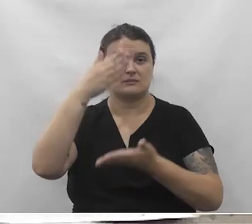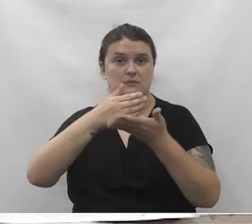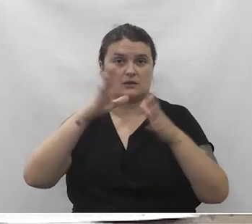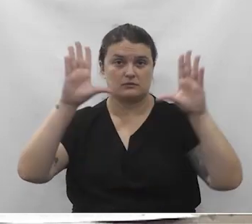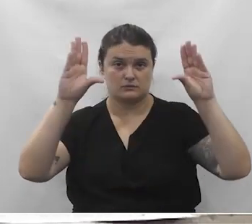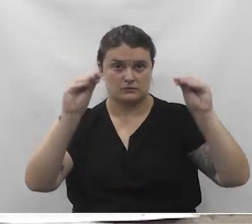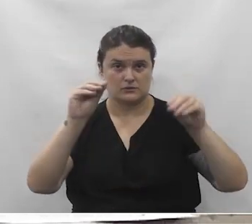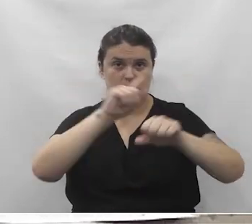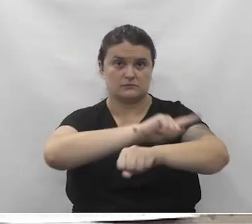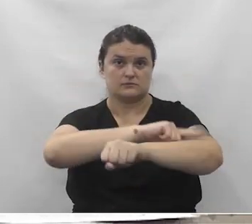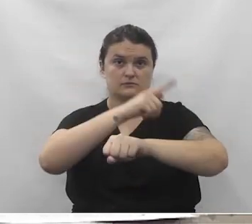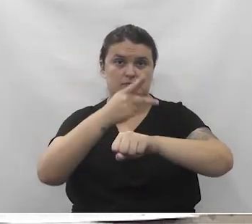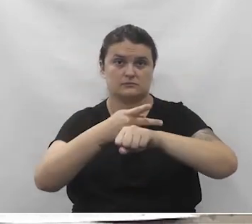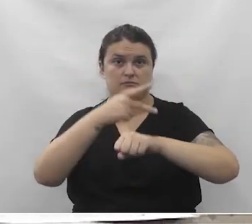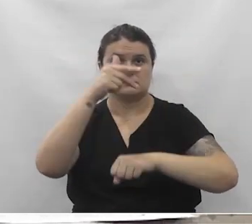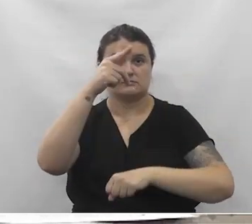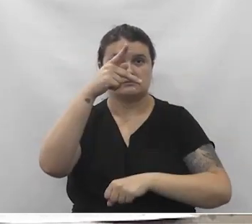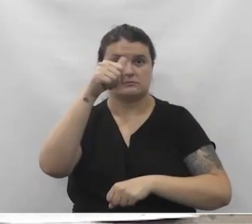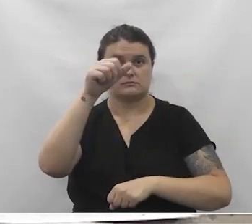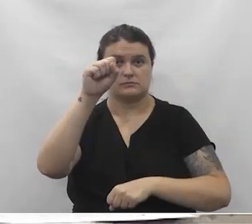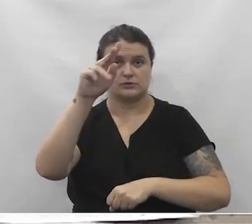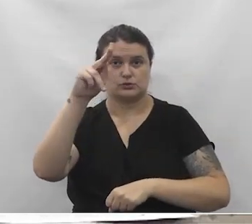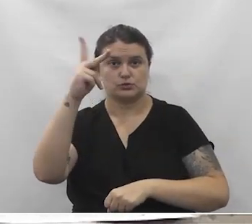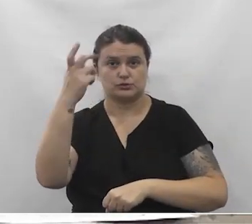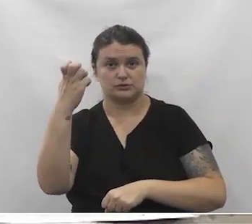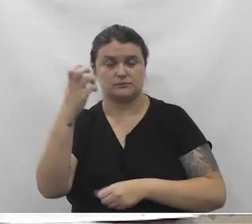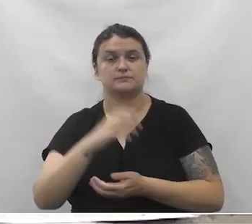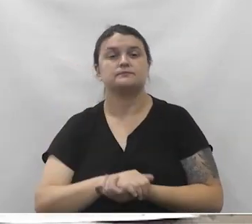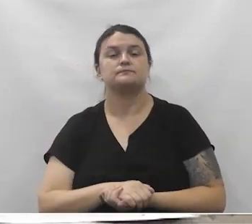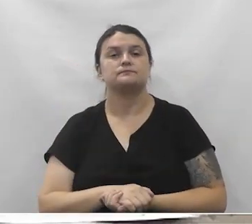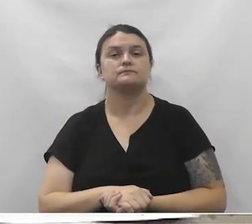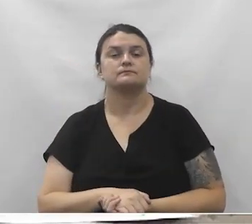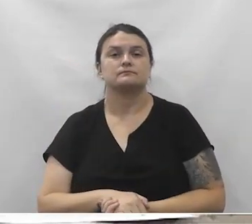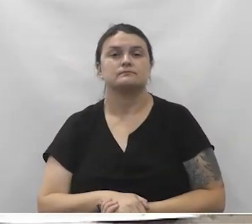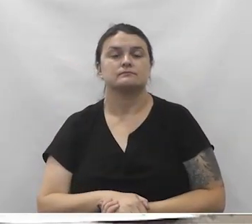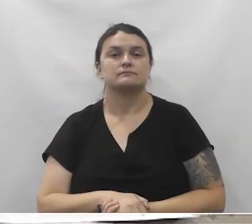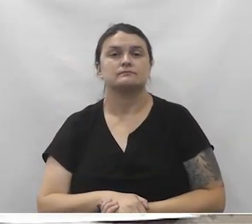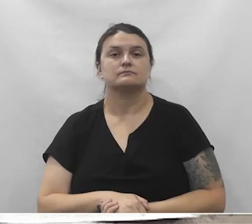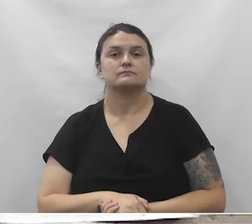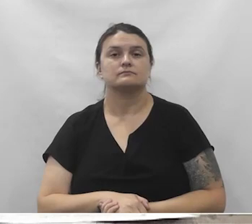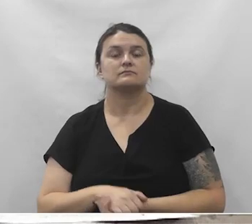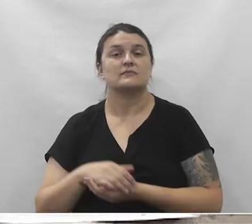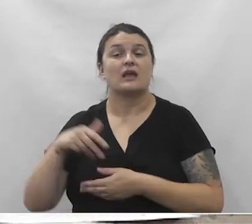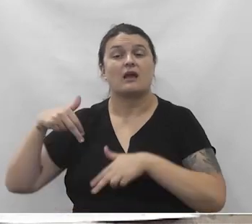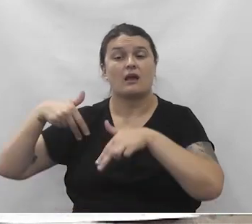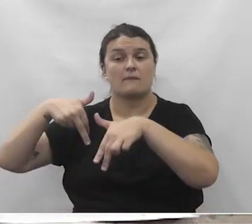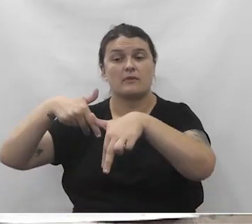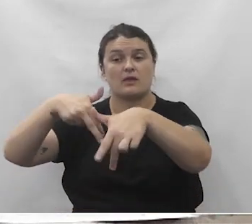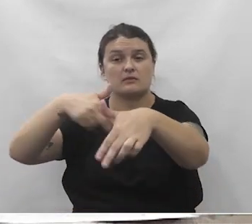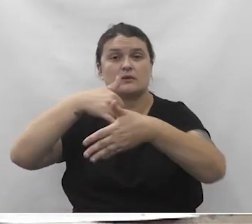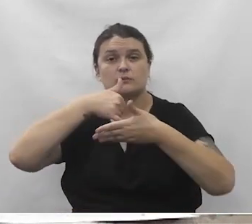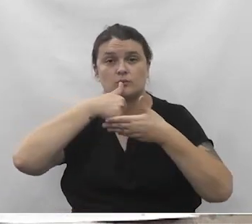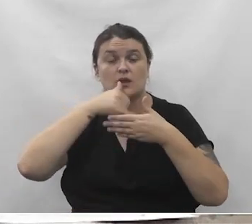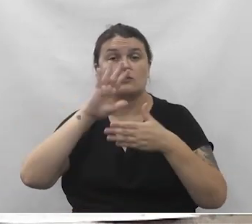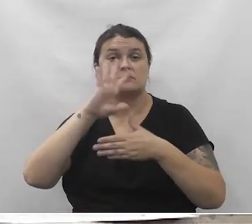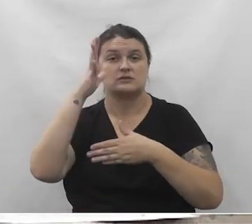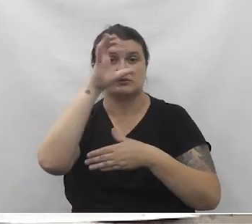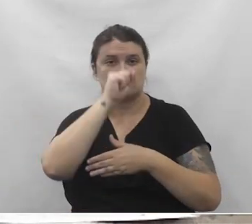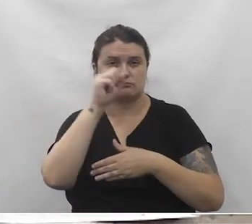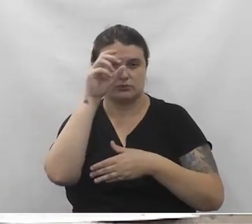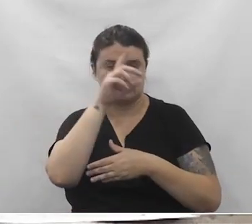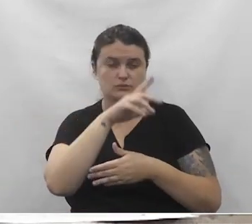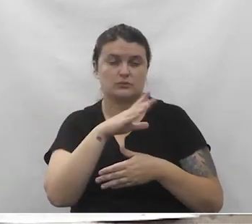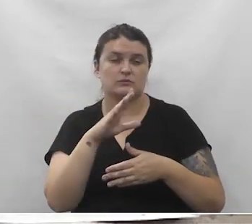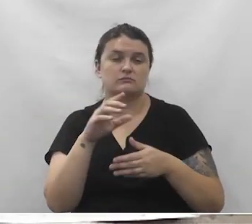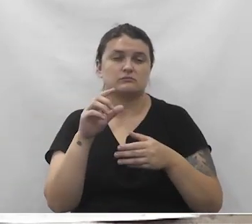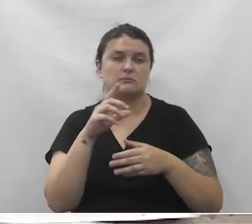19:30 no ginásio de esportes Isael pastuch também gostaria de destacar a caminhada da erva mate que aconteceu nesse final de